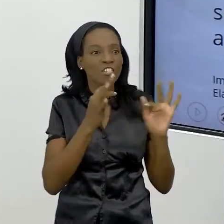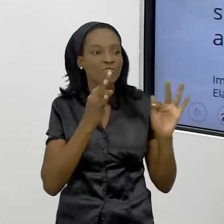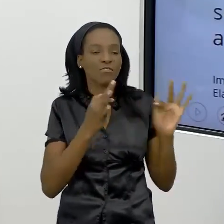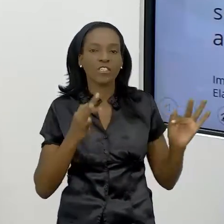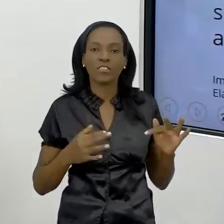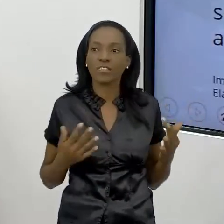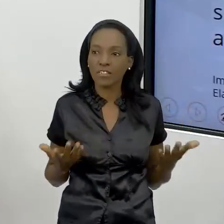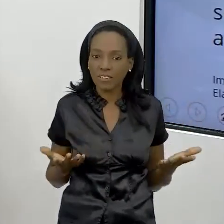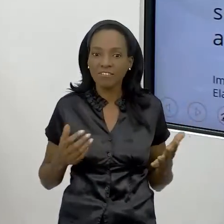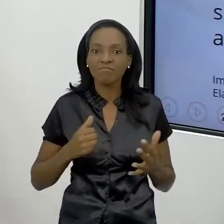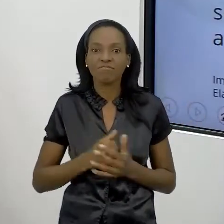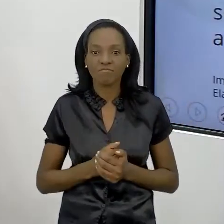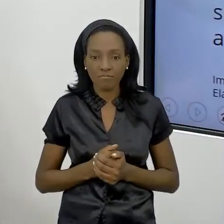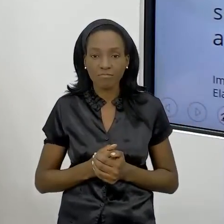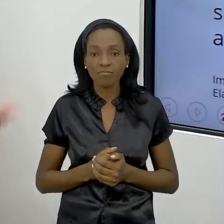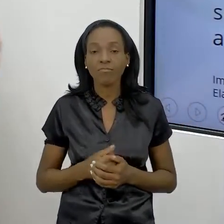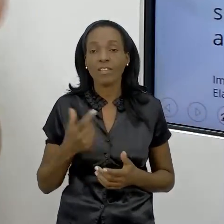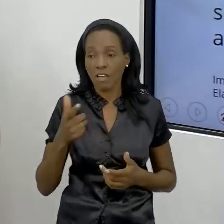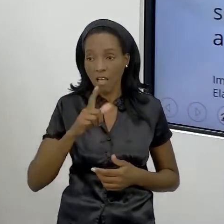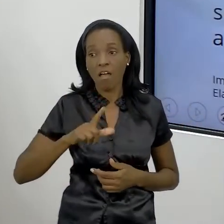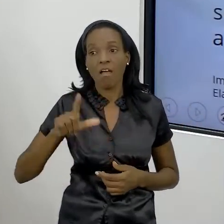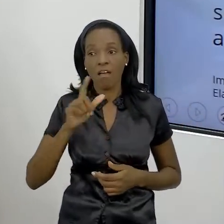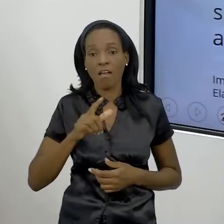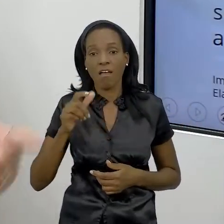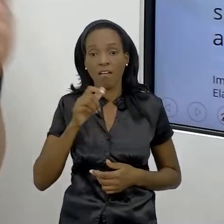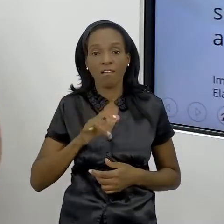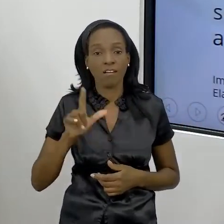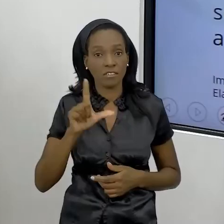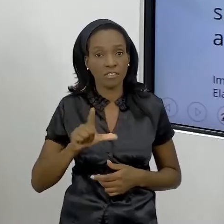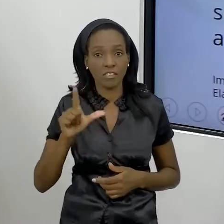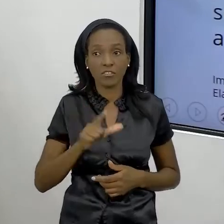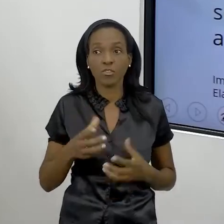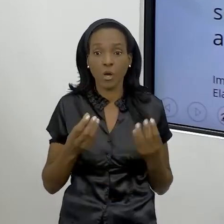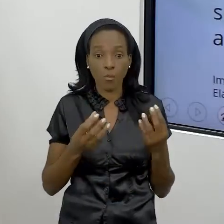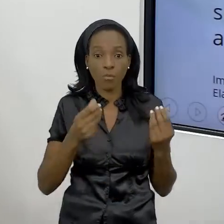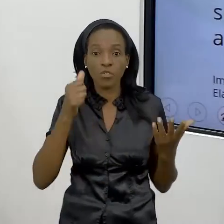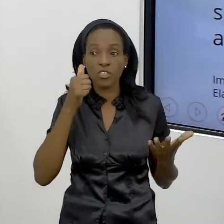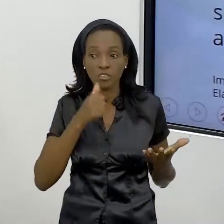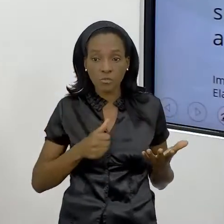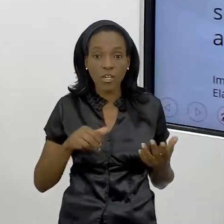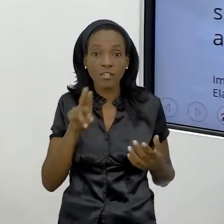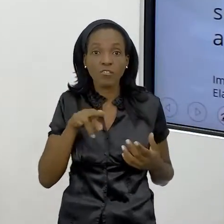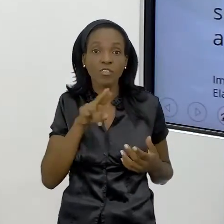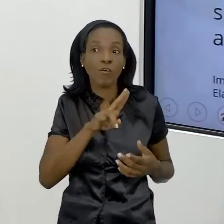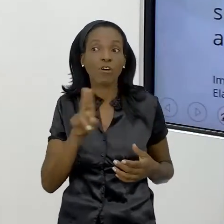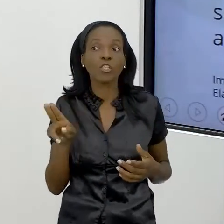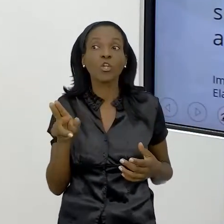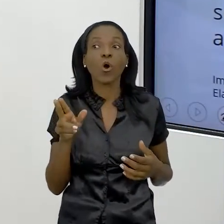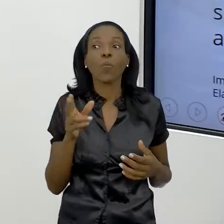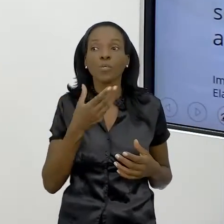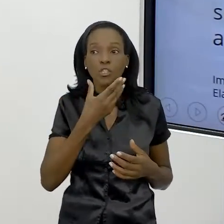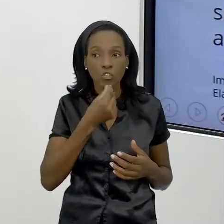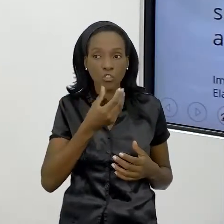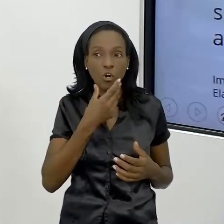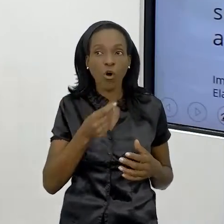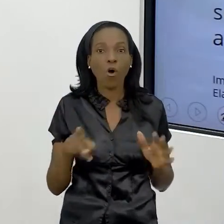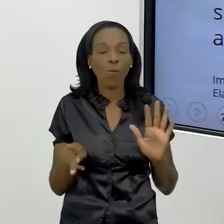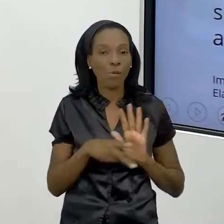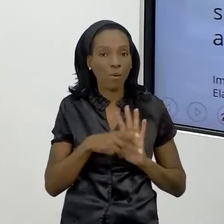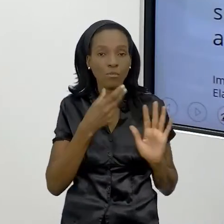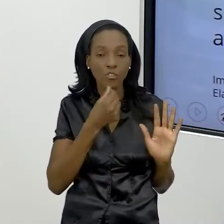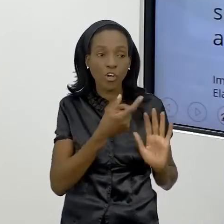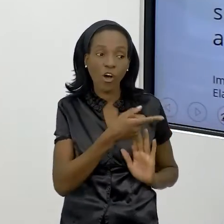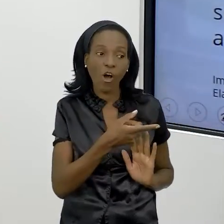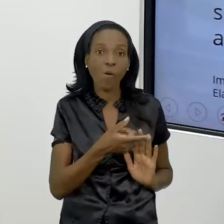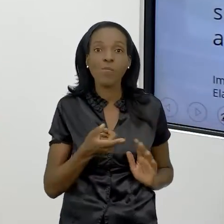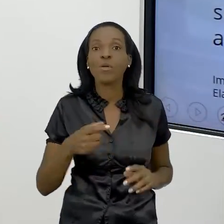ótimo exemplo disso na própria literatura, que muitas mulheres usavam pseudônimos masculinos para escrever livros. Verdade. Porque elas não